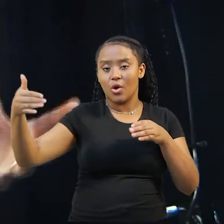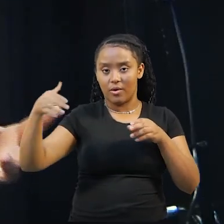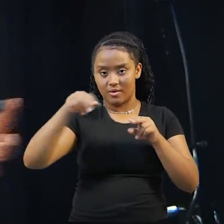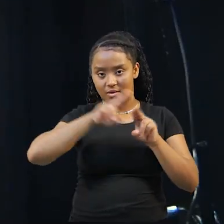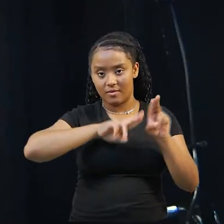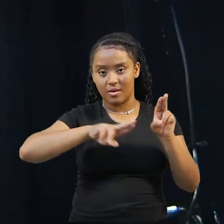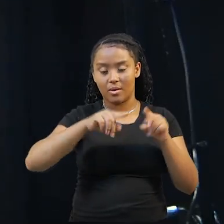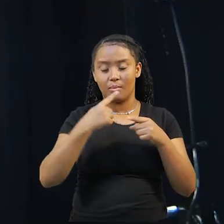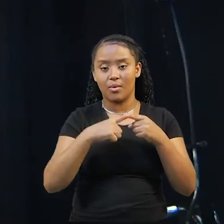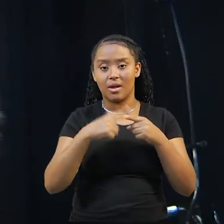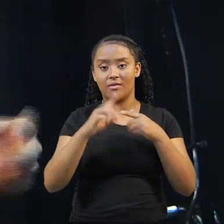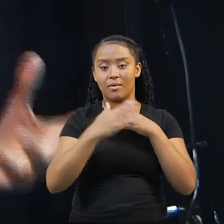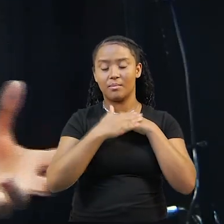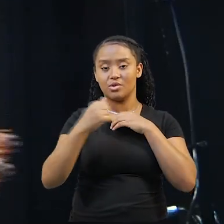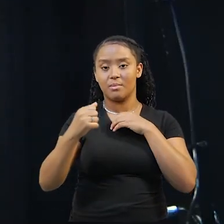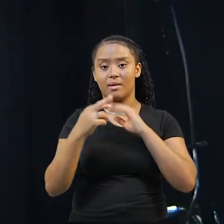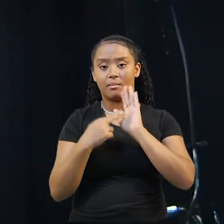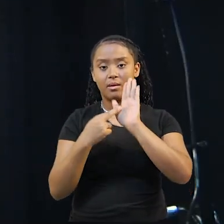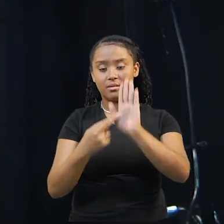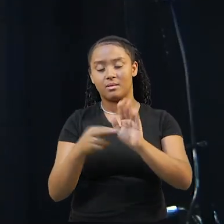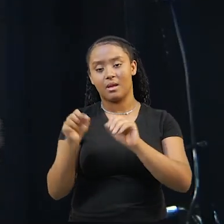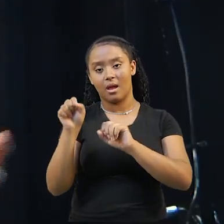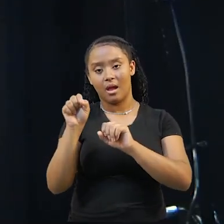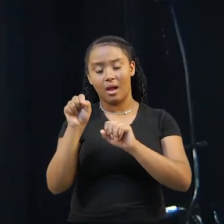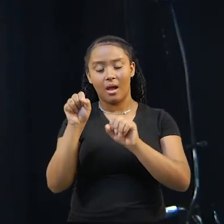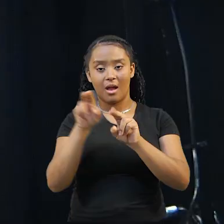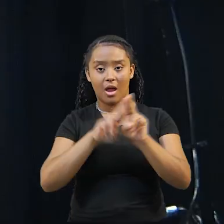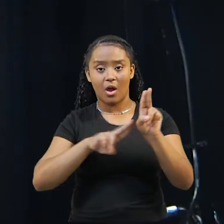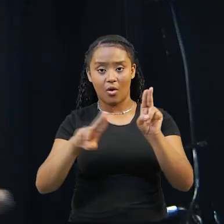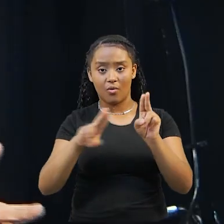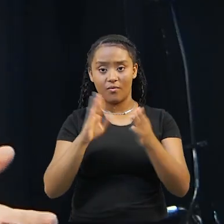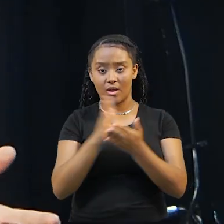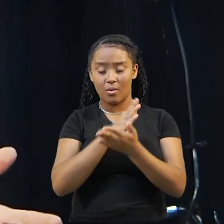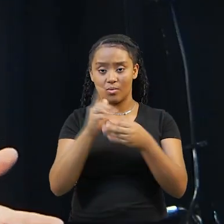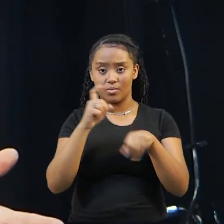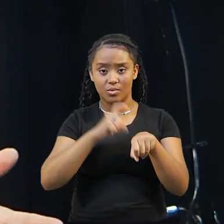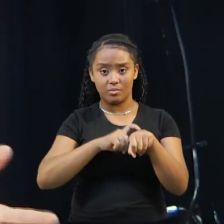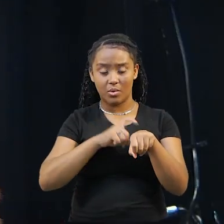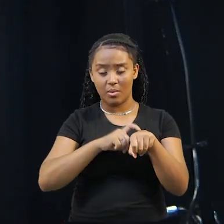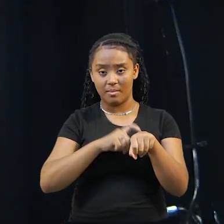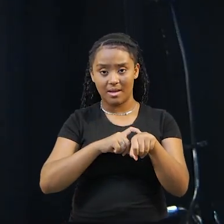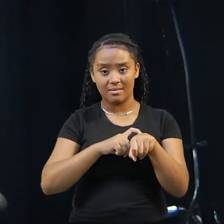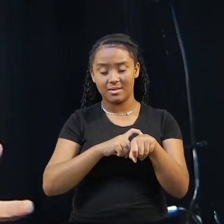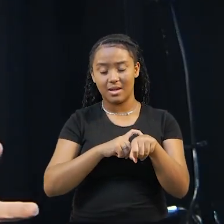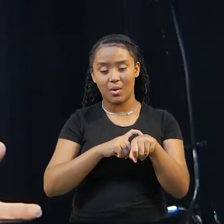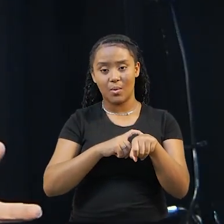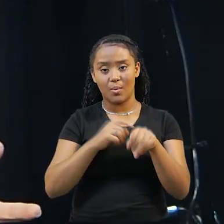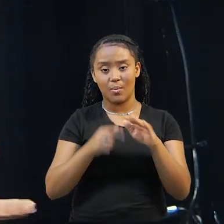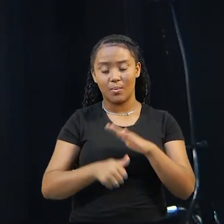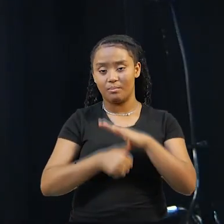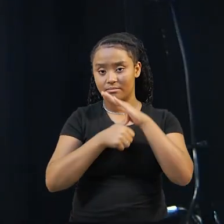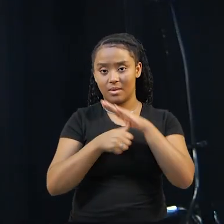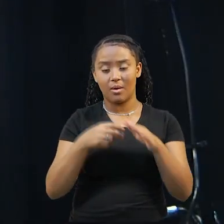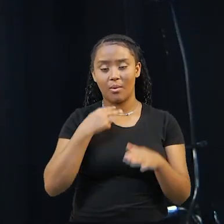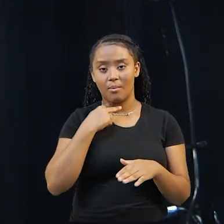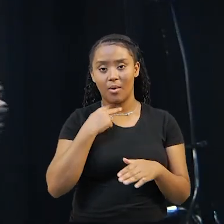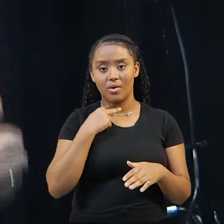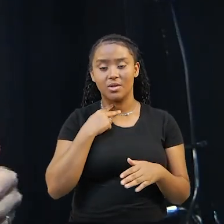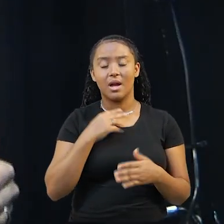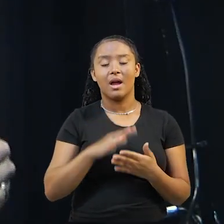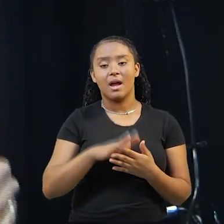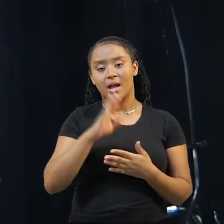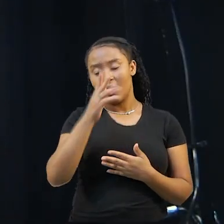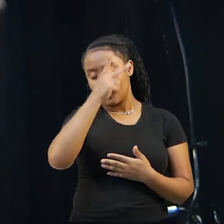ser chamada, por exemplo, para representar a universidade em alguns momentos que o professor Carlos não pode. E aí, externamente, né? Então, as